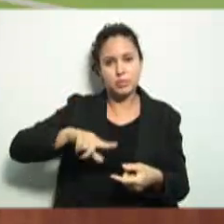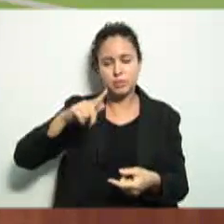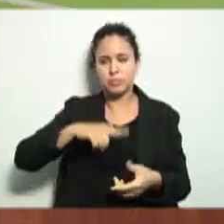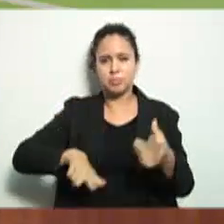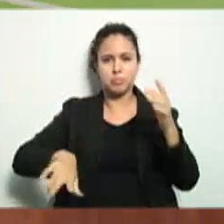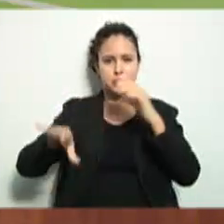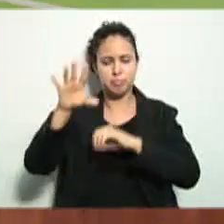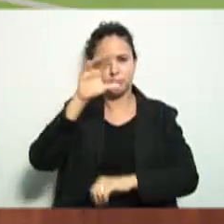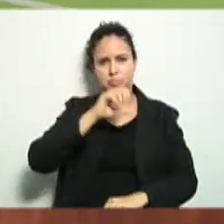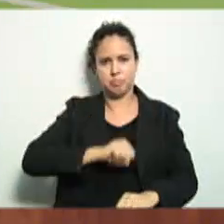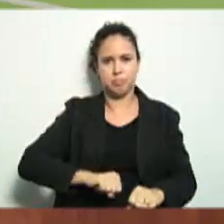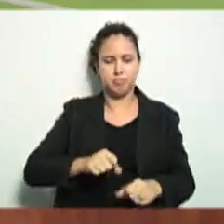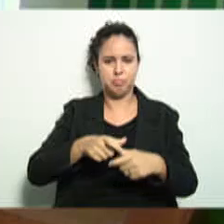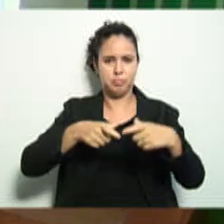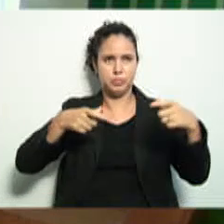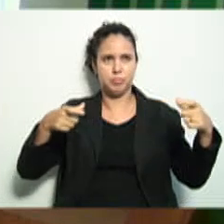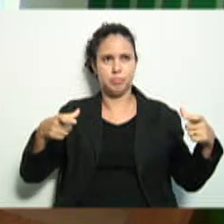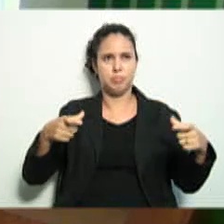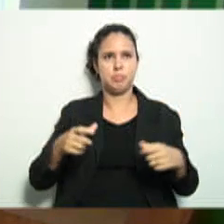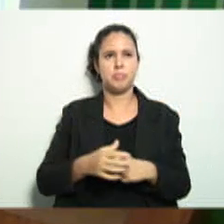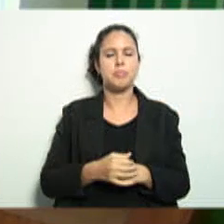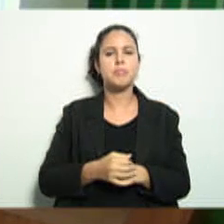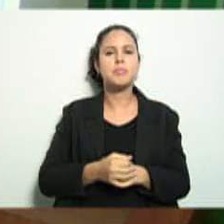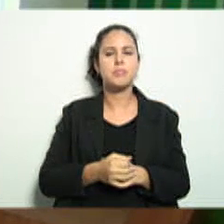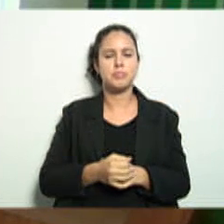de vocês aí.